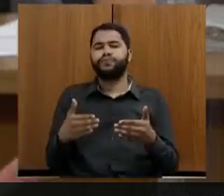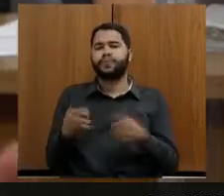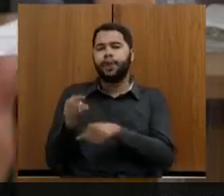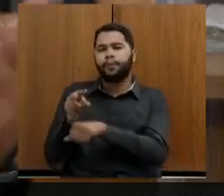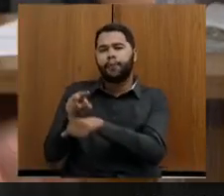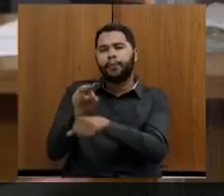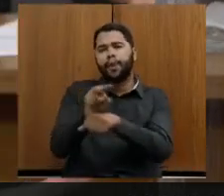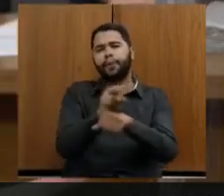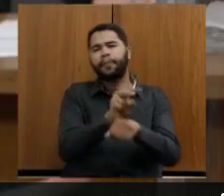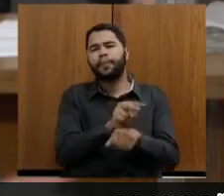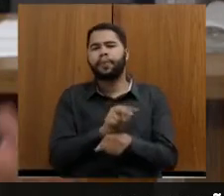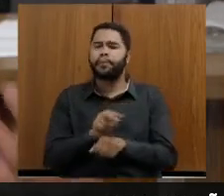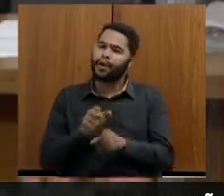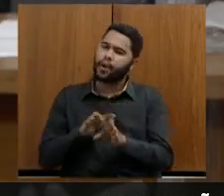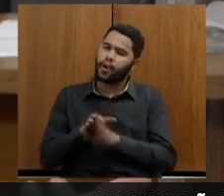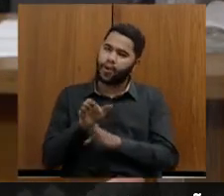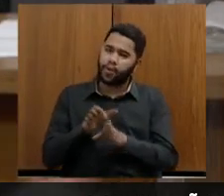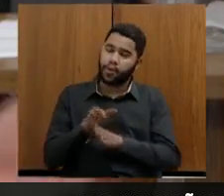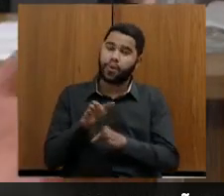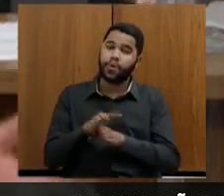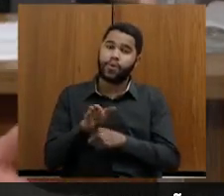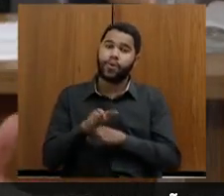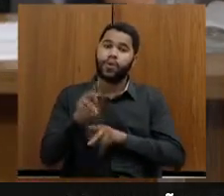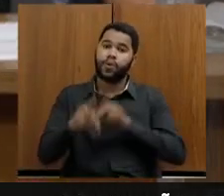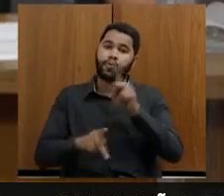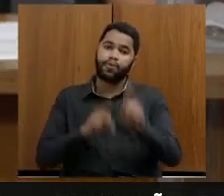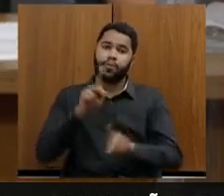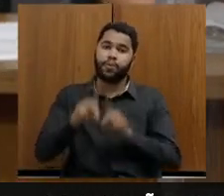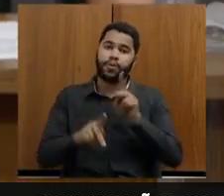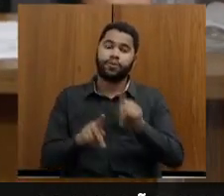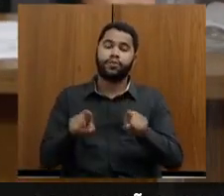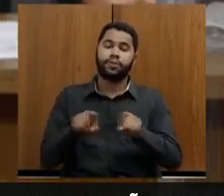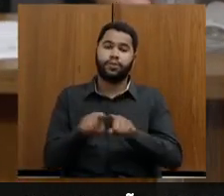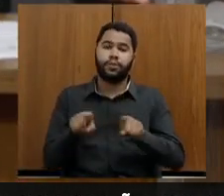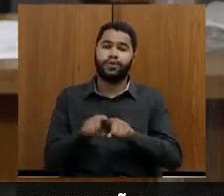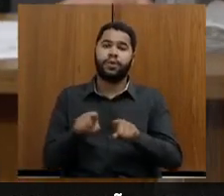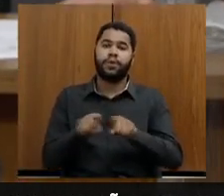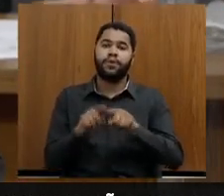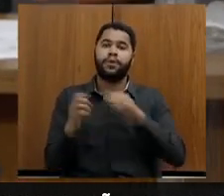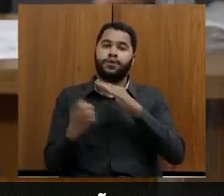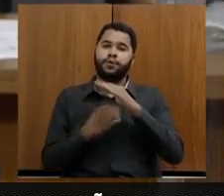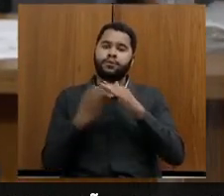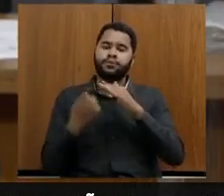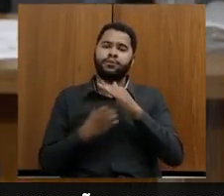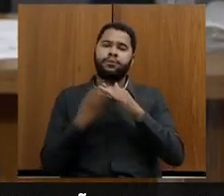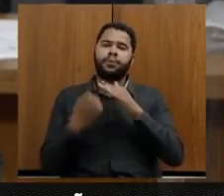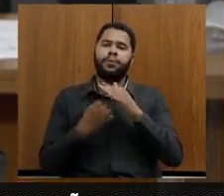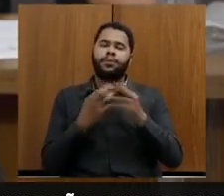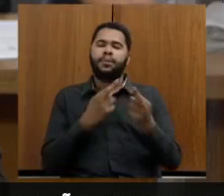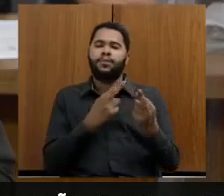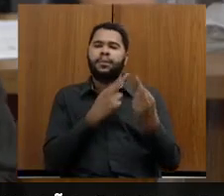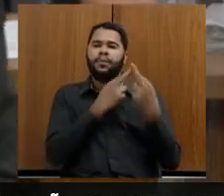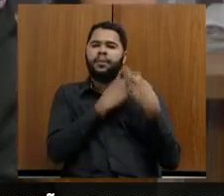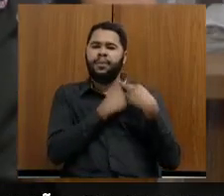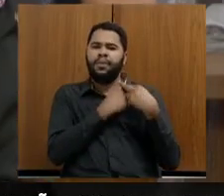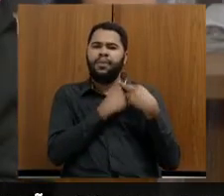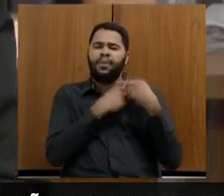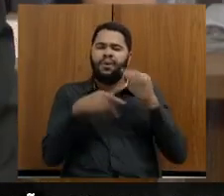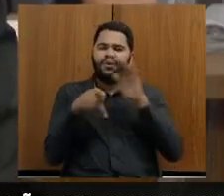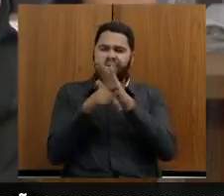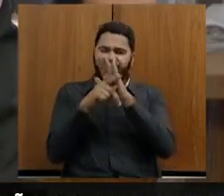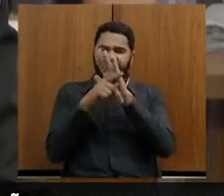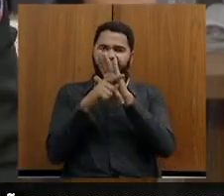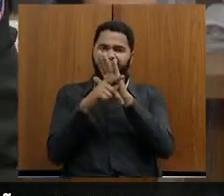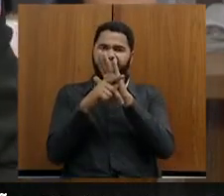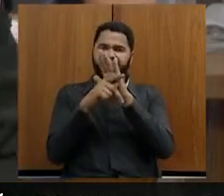essas fiscalizações e orientação à população mas sobretudo as empresas responsáveis pelas